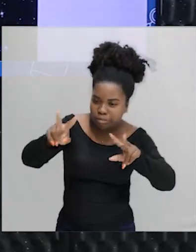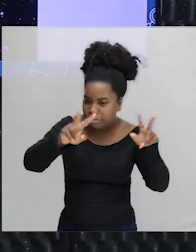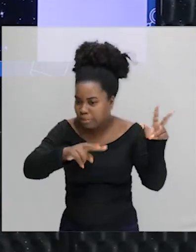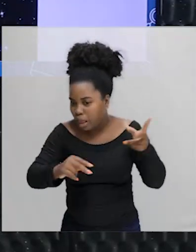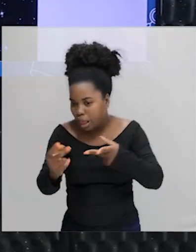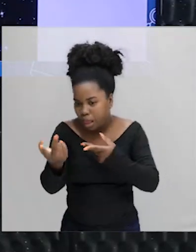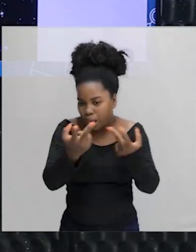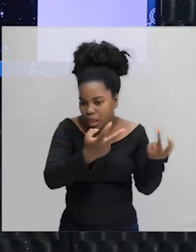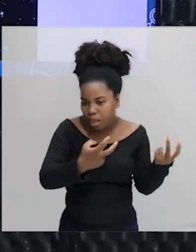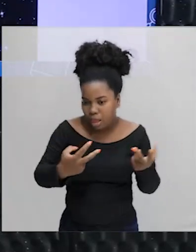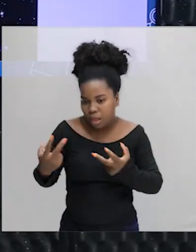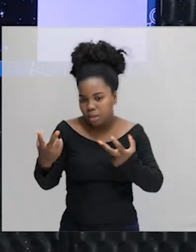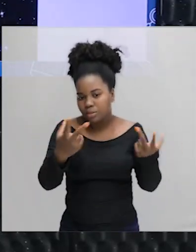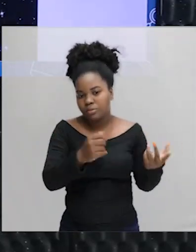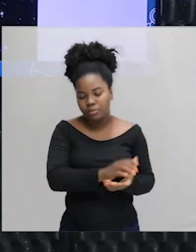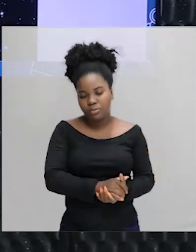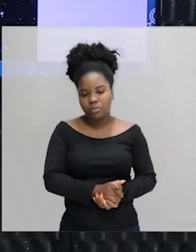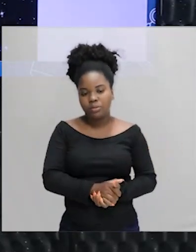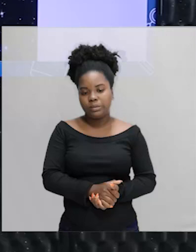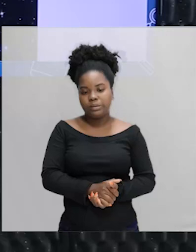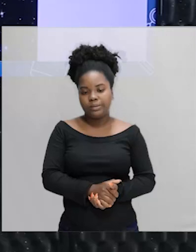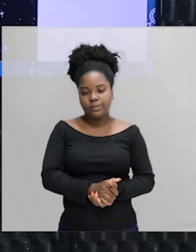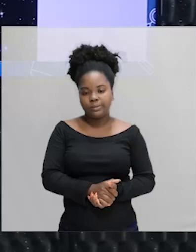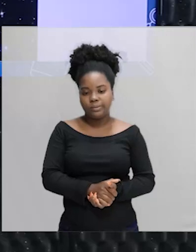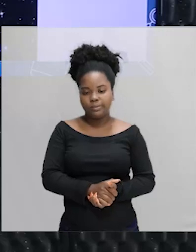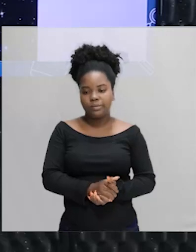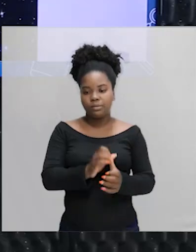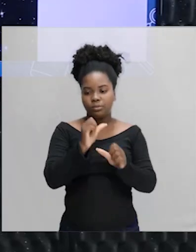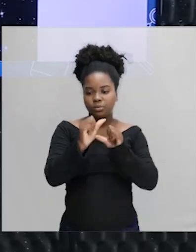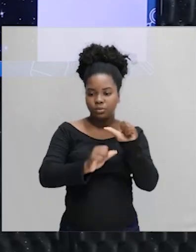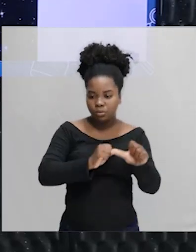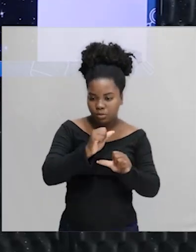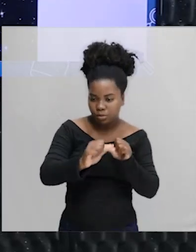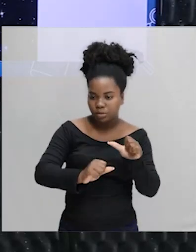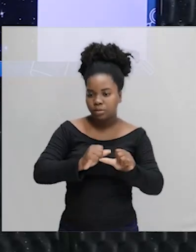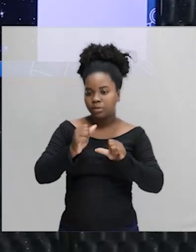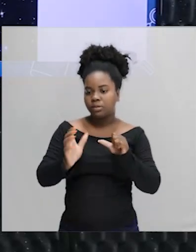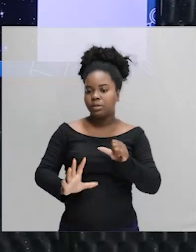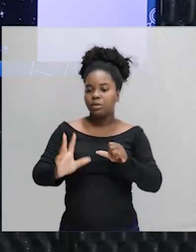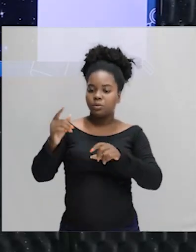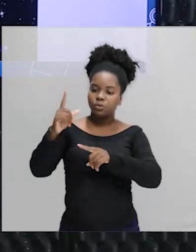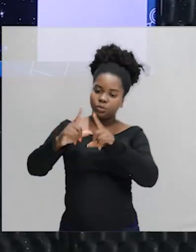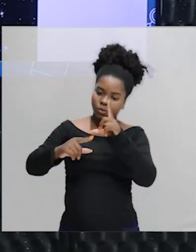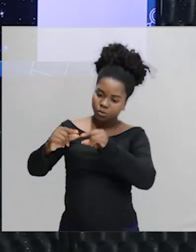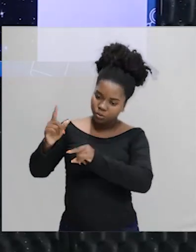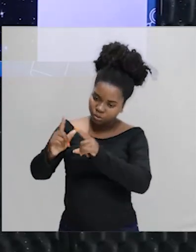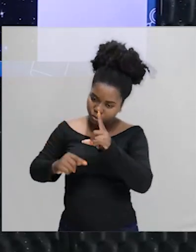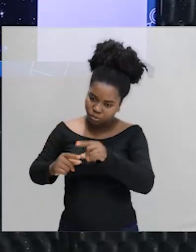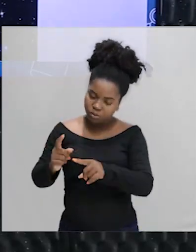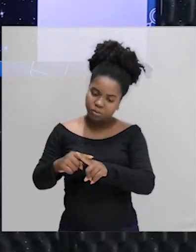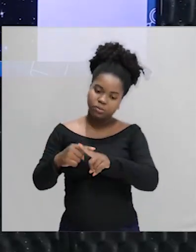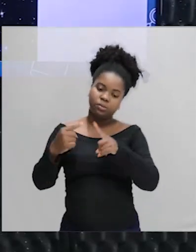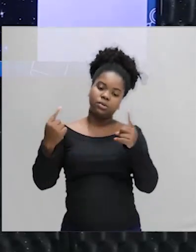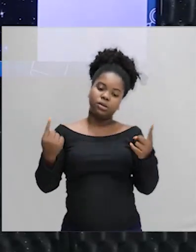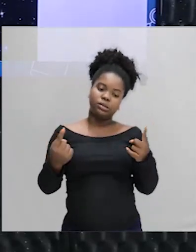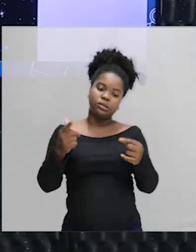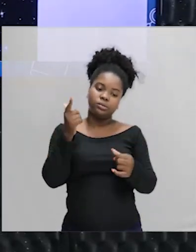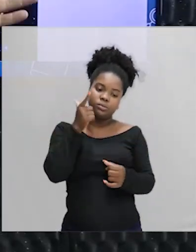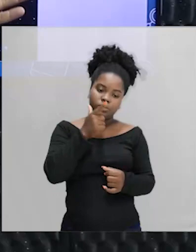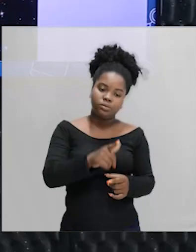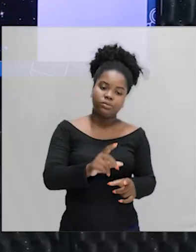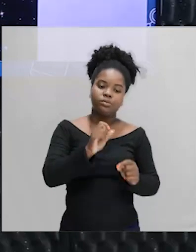observar, né, e nem perceber aí a mudança que ocorre em uma estrela, mas a gente